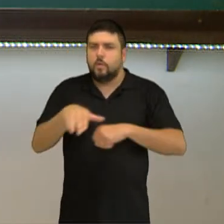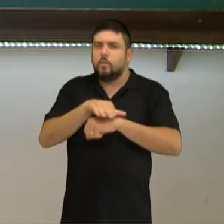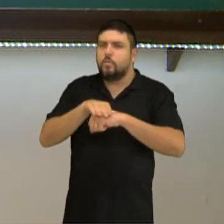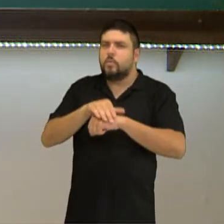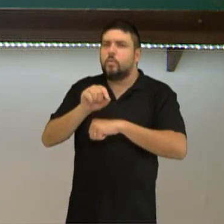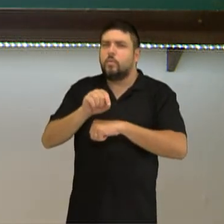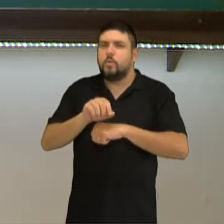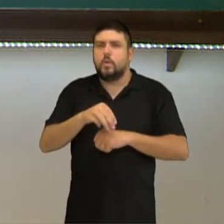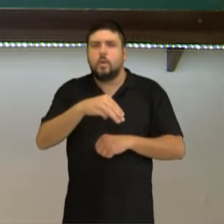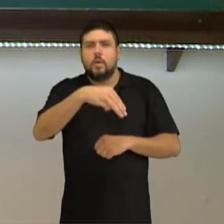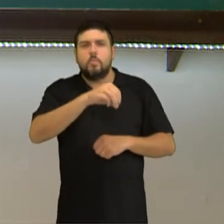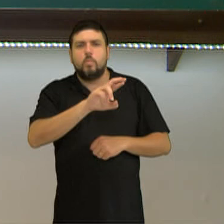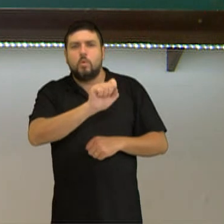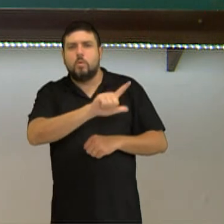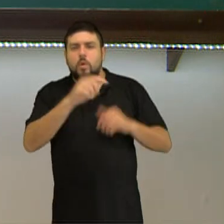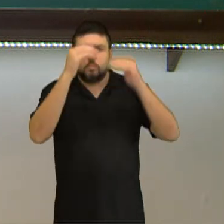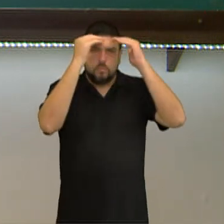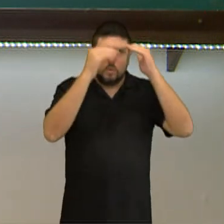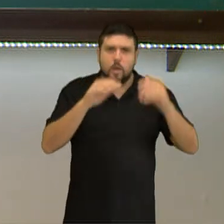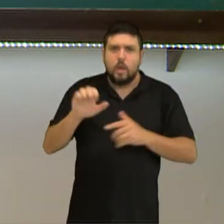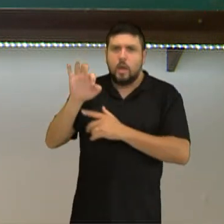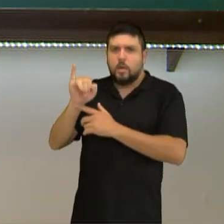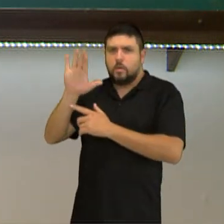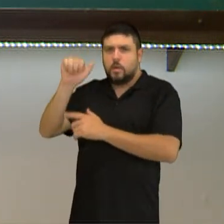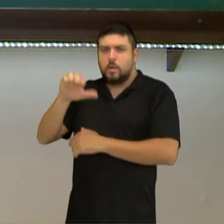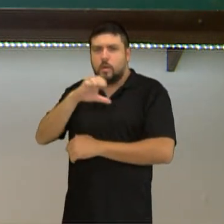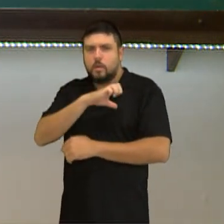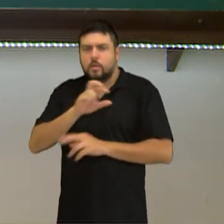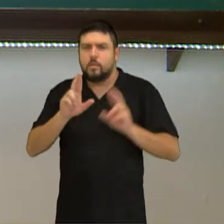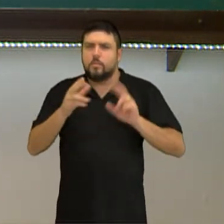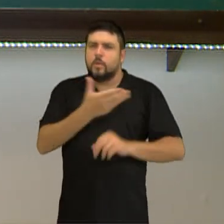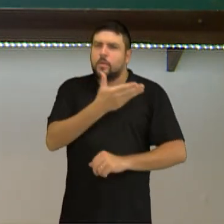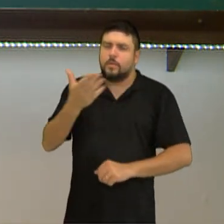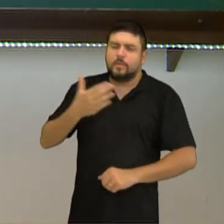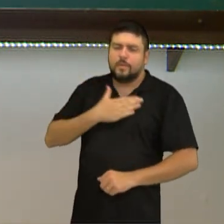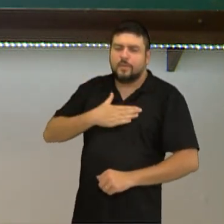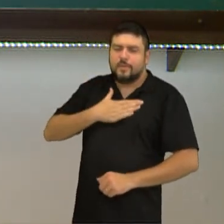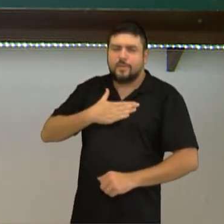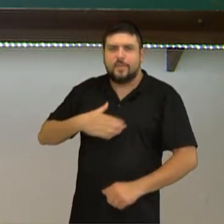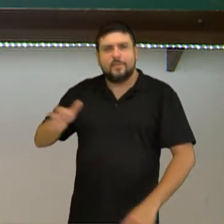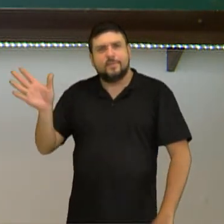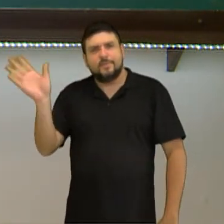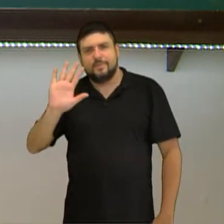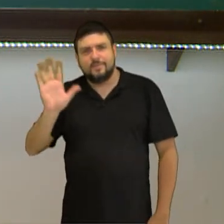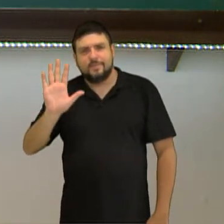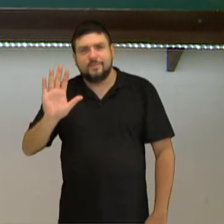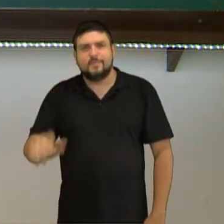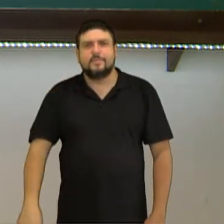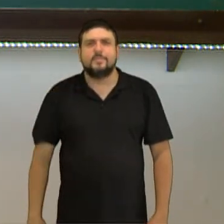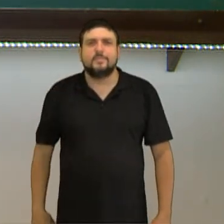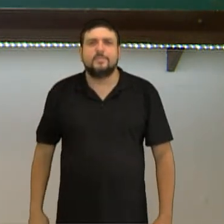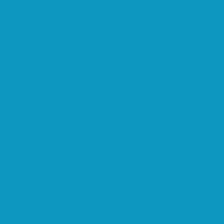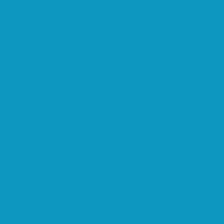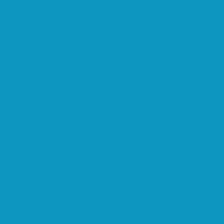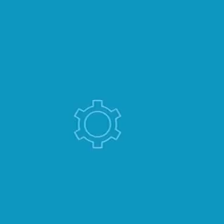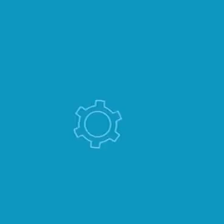de moral e ética. Espero que vocês tenham gostado. Bons estudos. Tchau, povo!